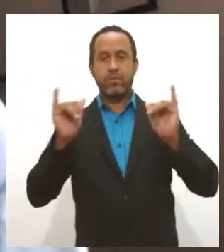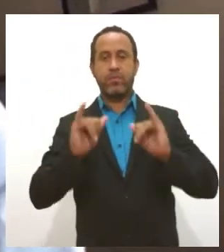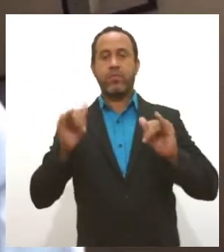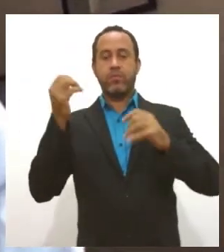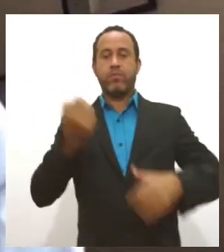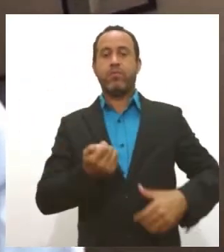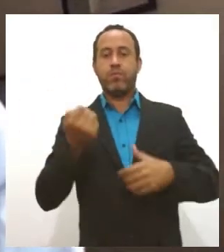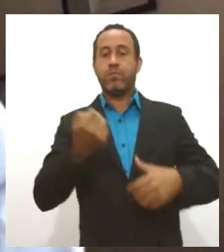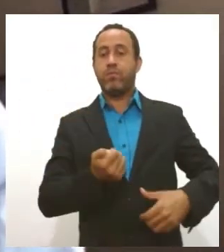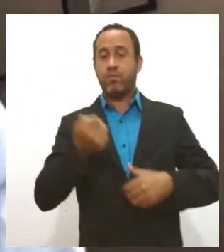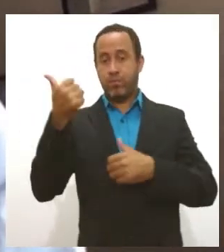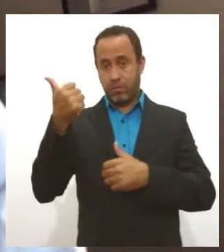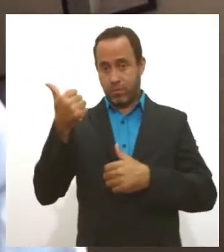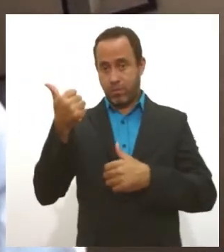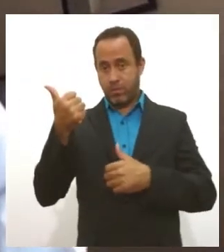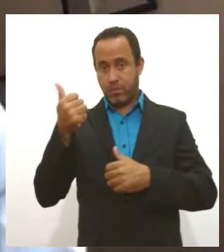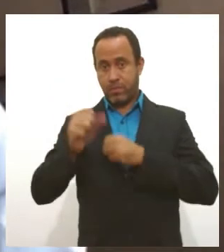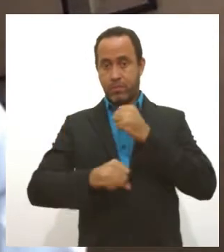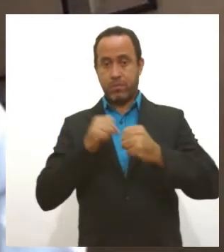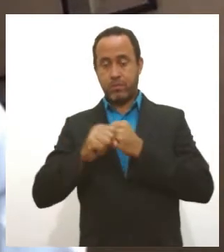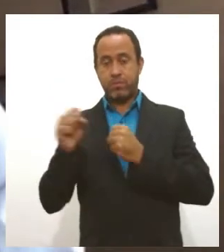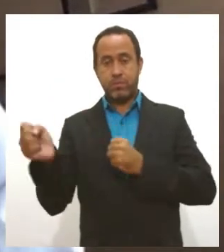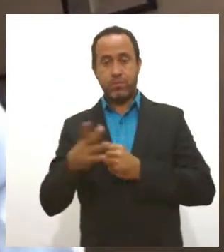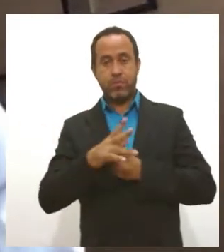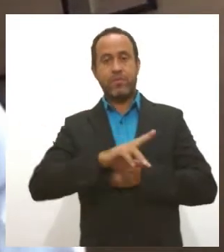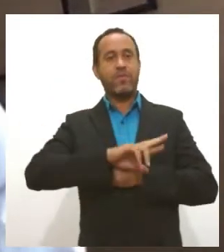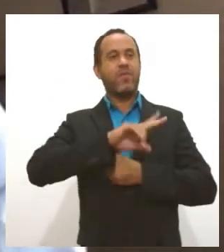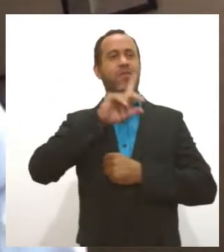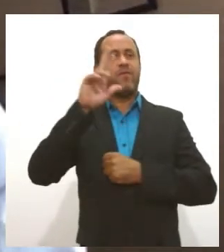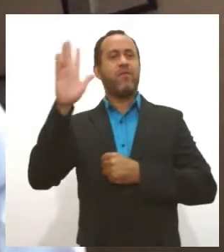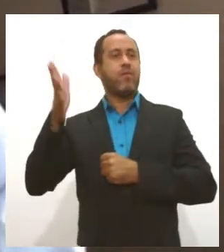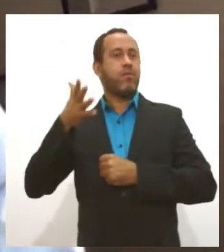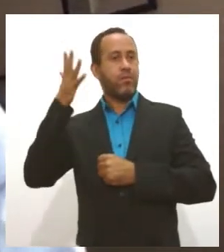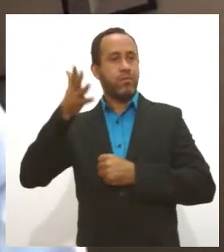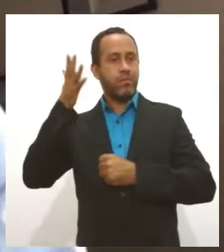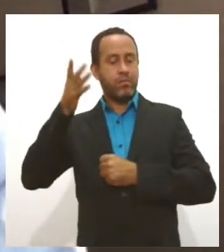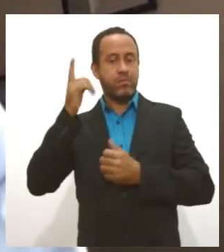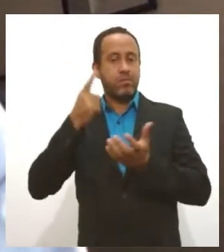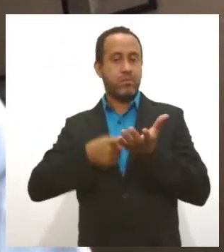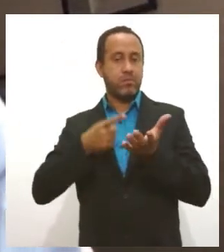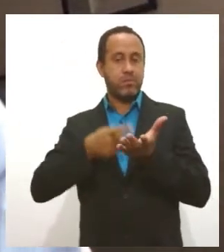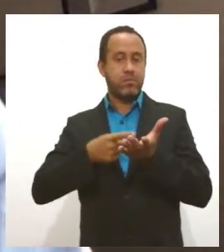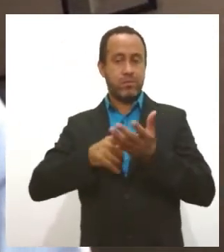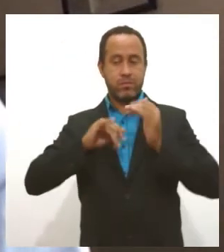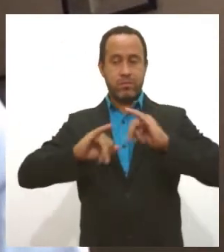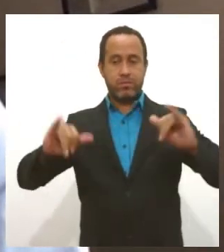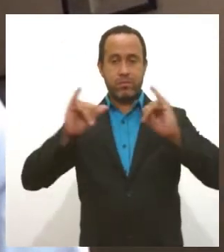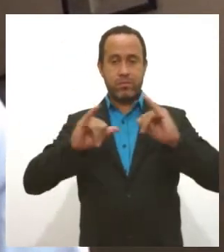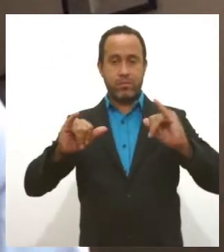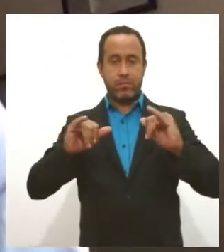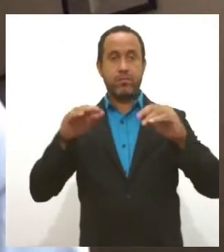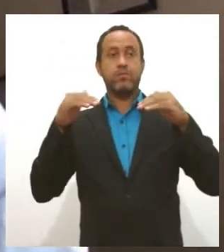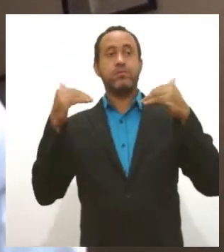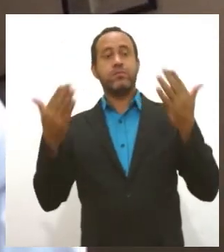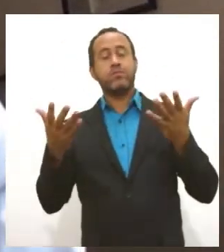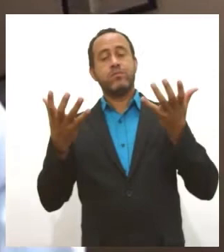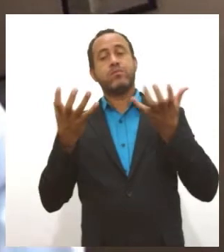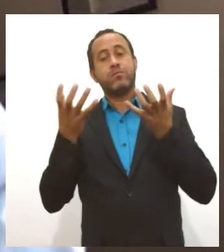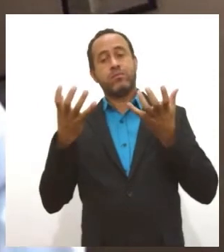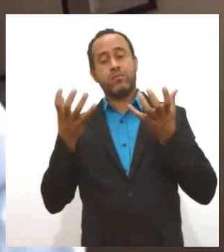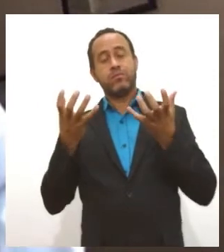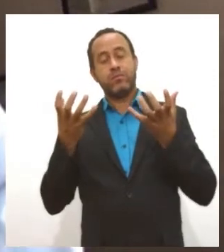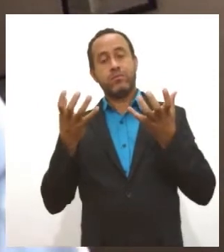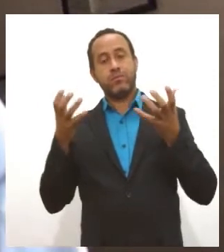né? Visto que vários eventos aqui de Réveillon já estão sendo divulgados. Então, a gente pretende